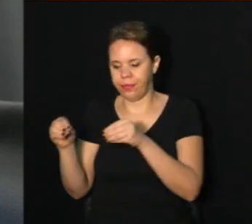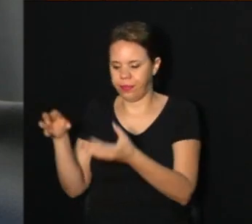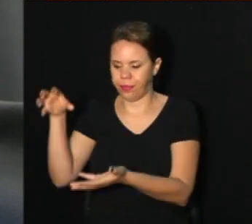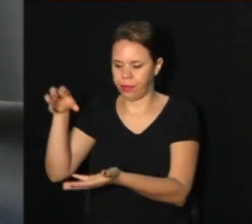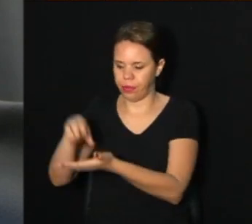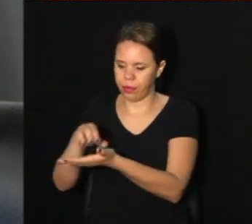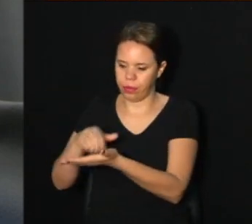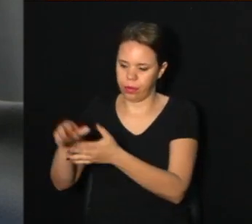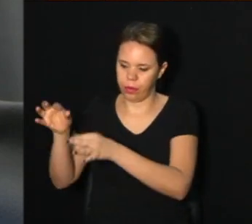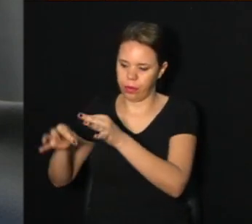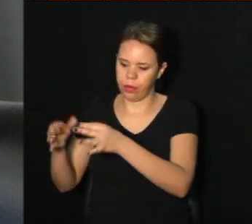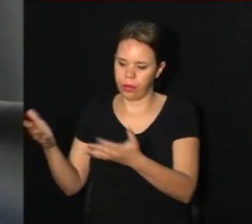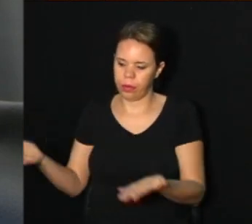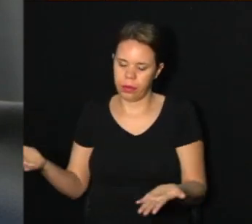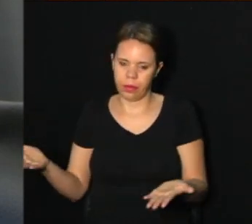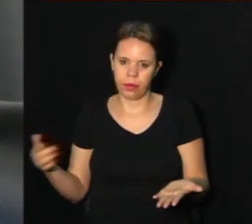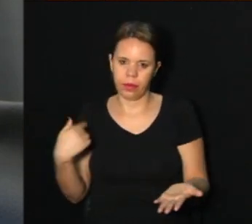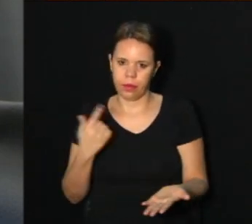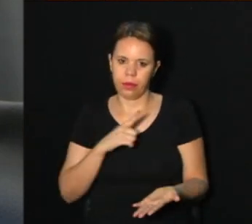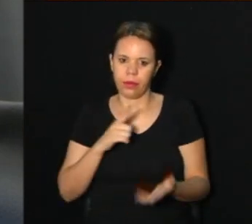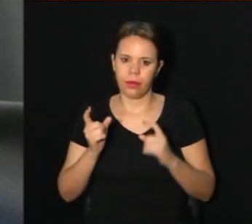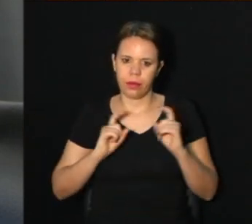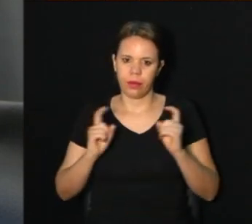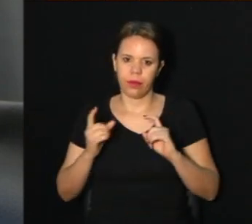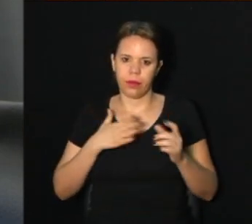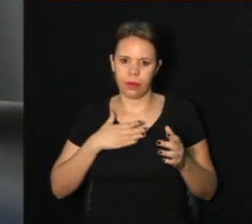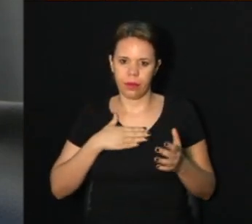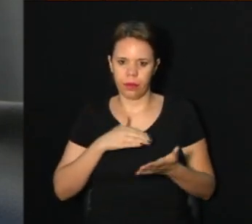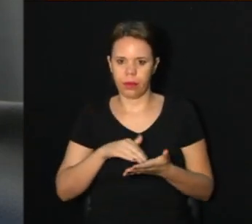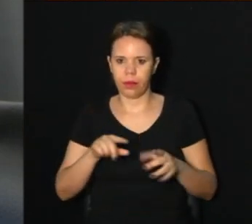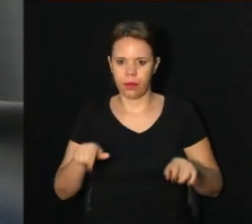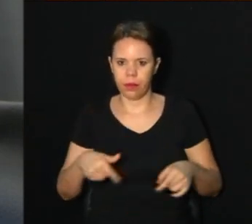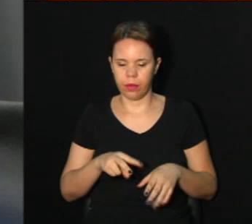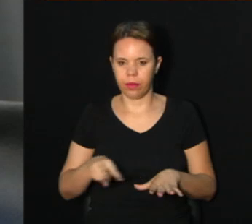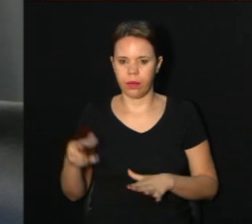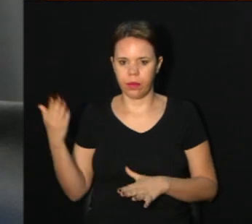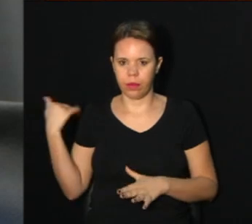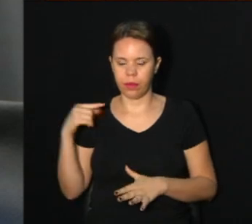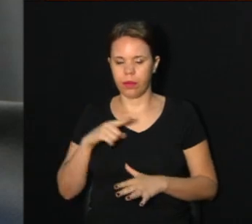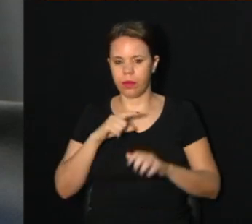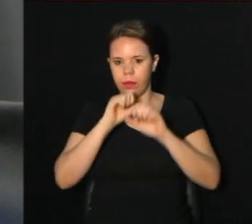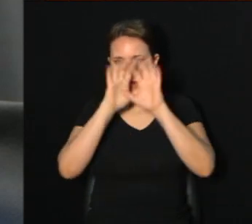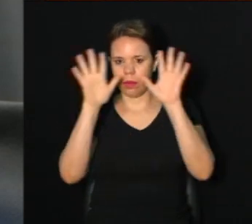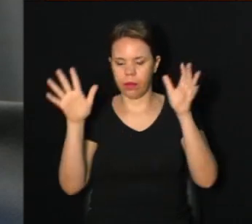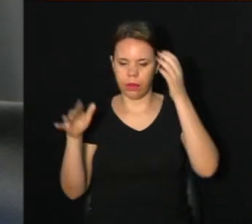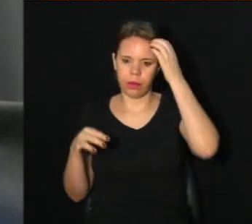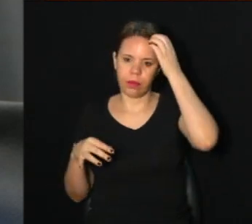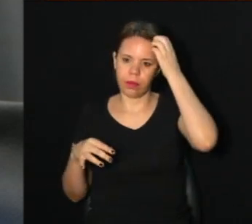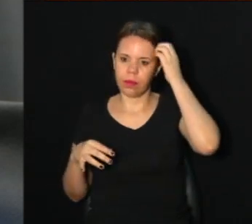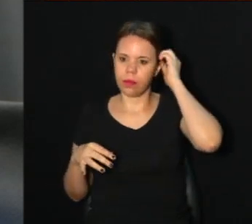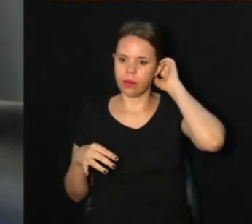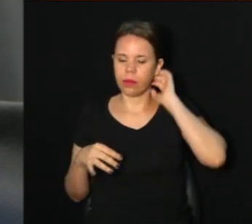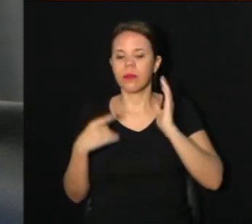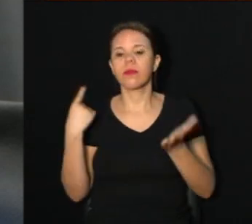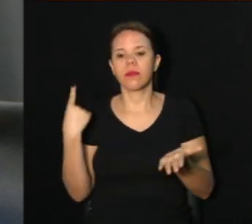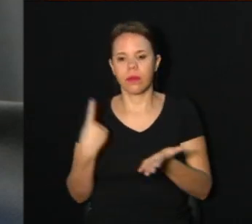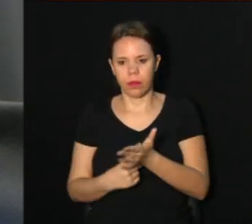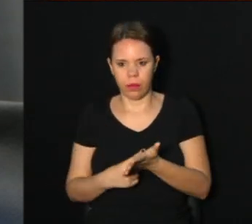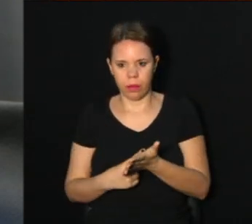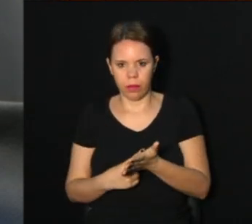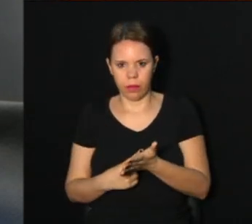Justiça. Nós tivemos uma reunião no meu gabinete semana passada, ficou esclarecido e compromissado